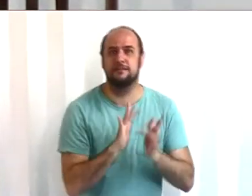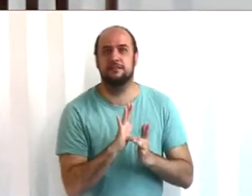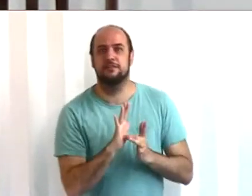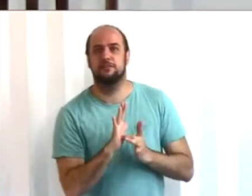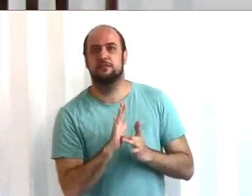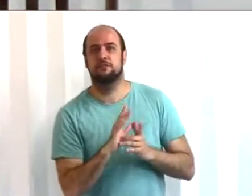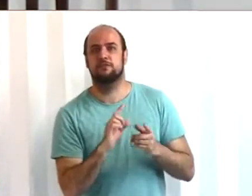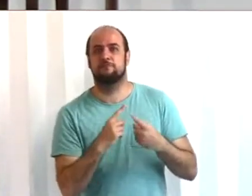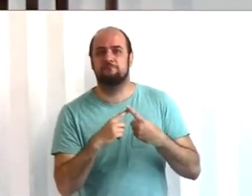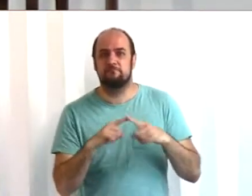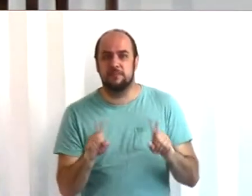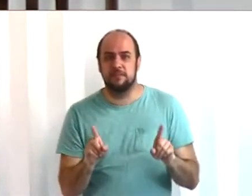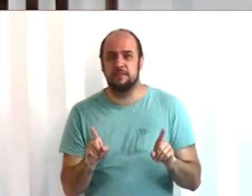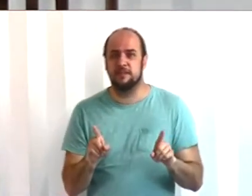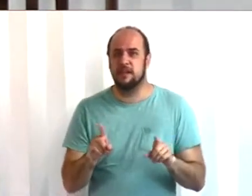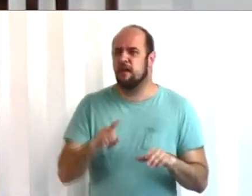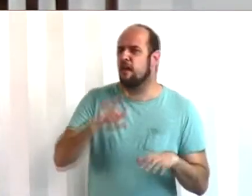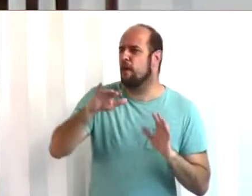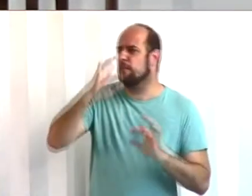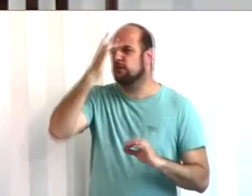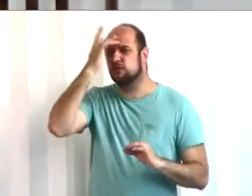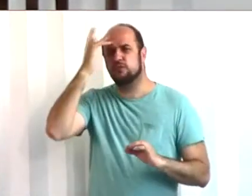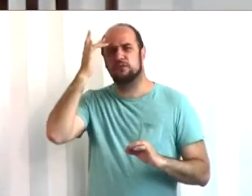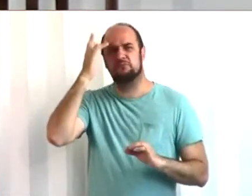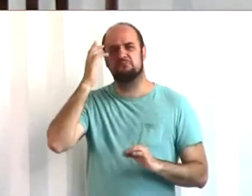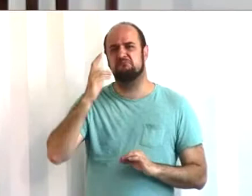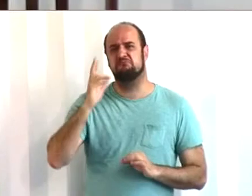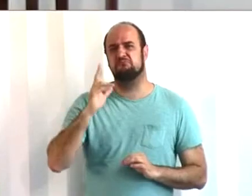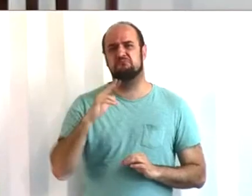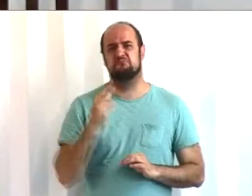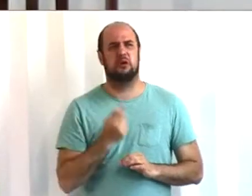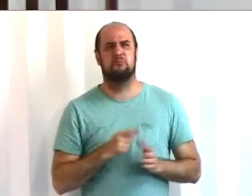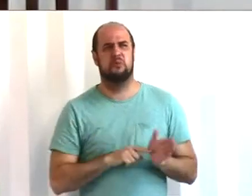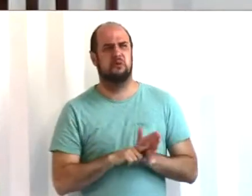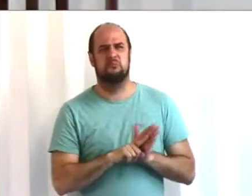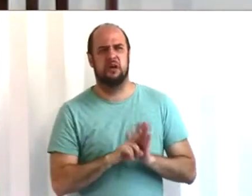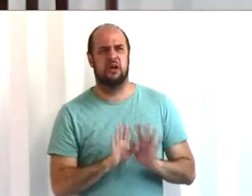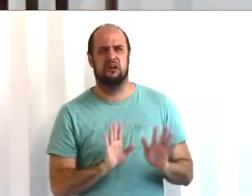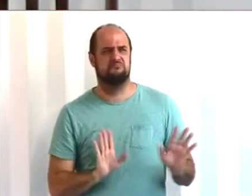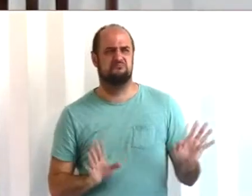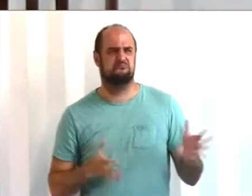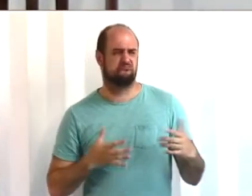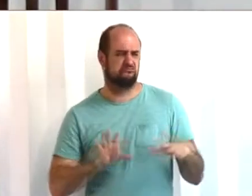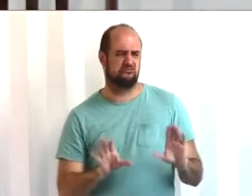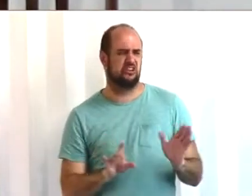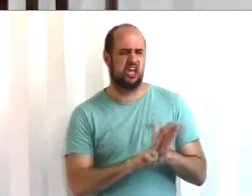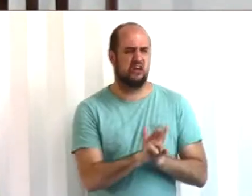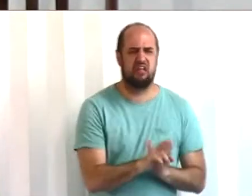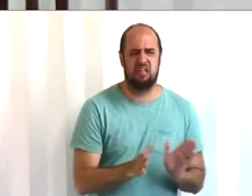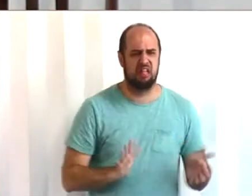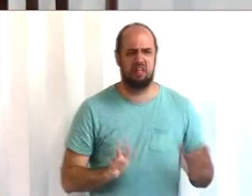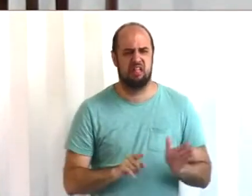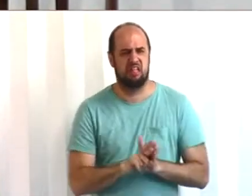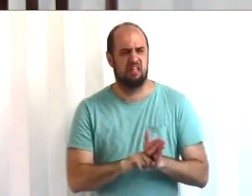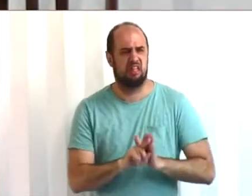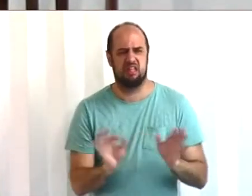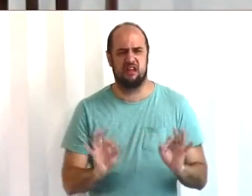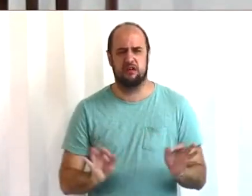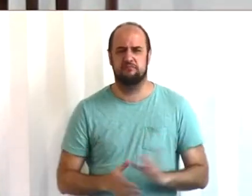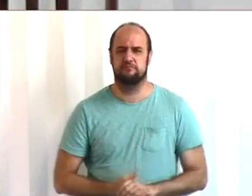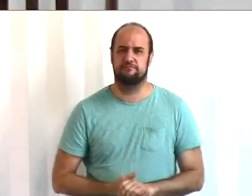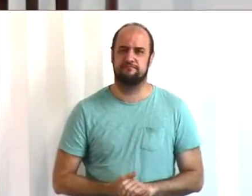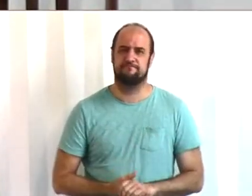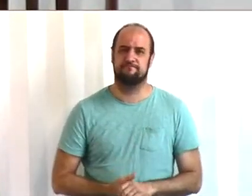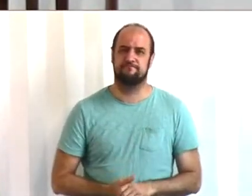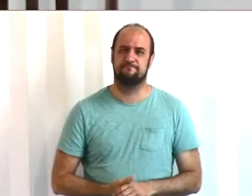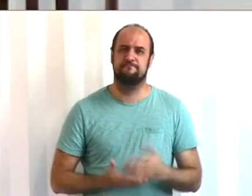Jesus, mas talvez haja um entre nós que não está procurando mais Jesus, ou não tem procurado.